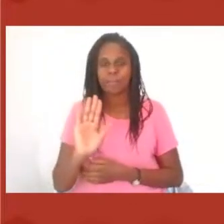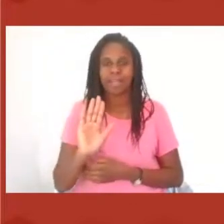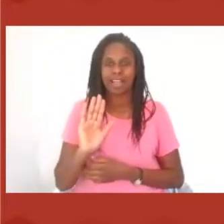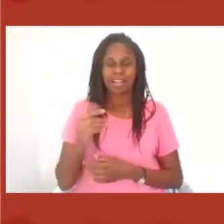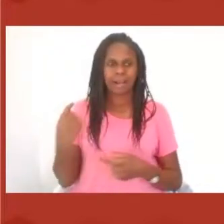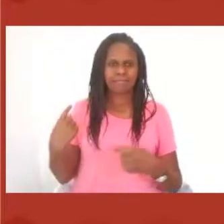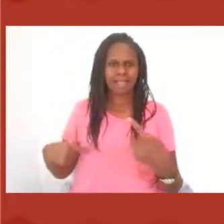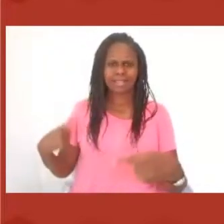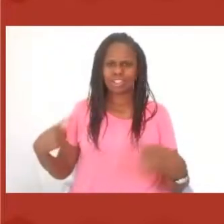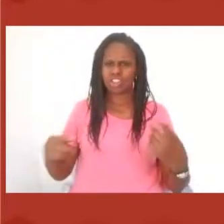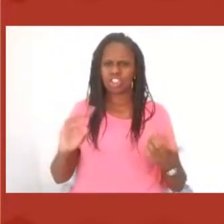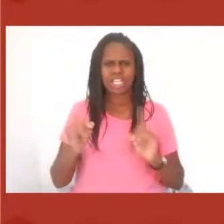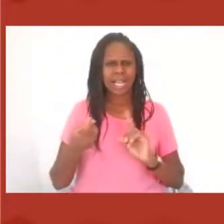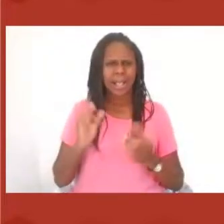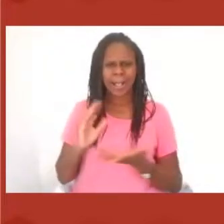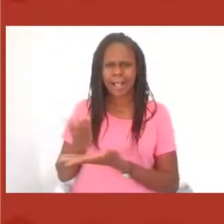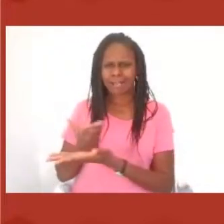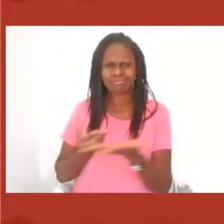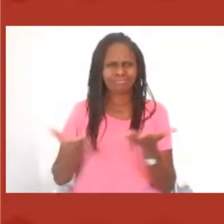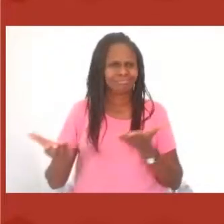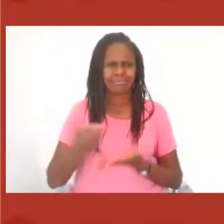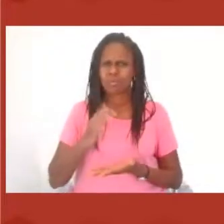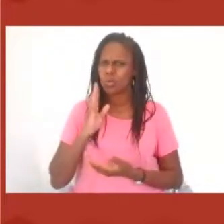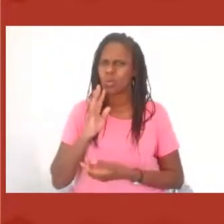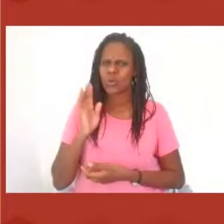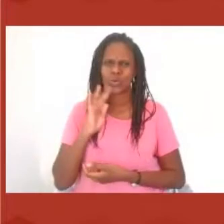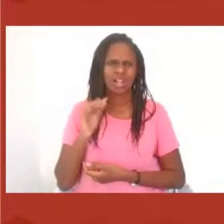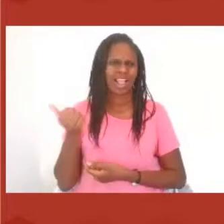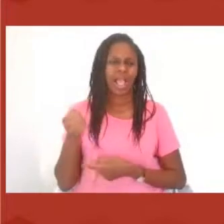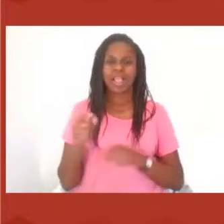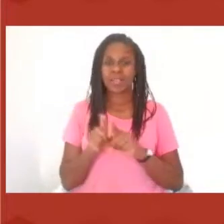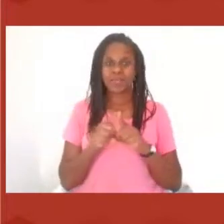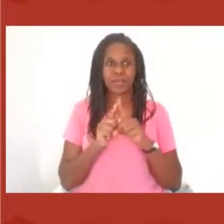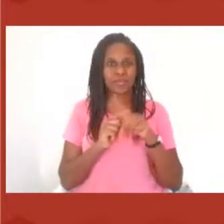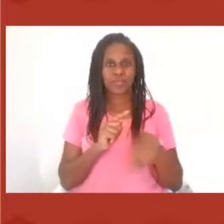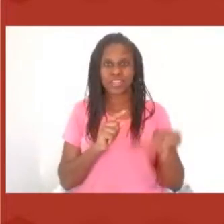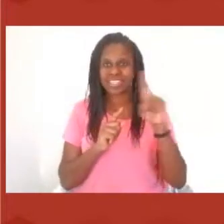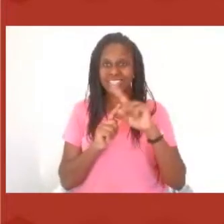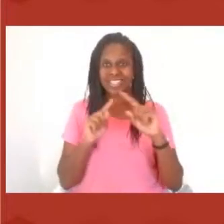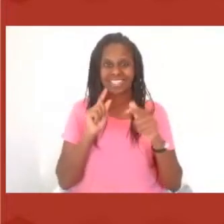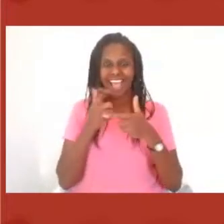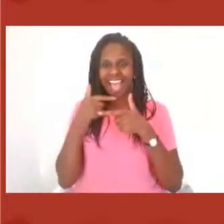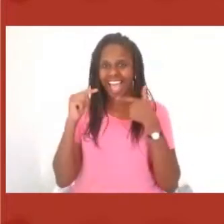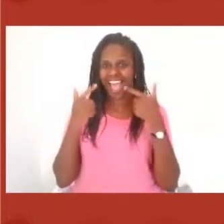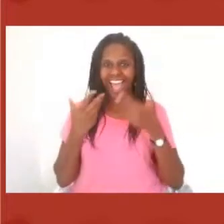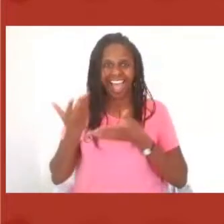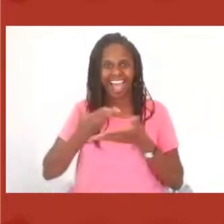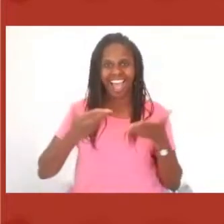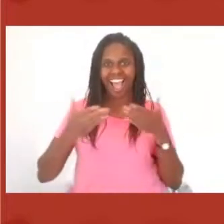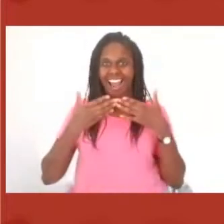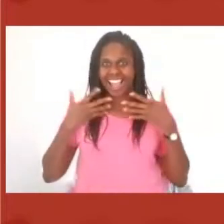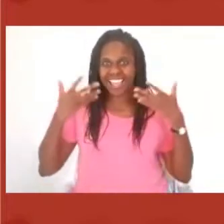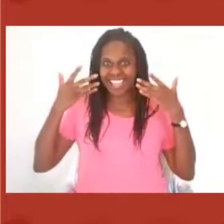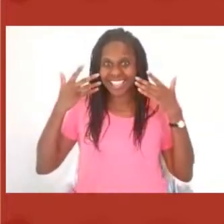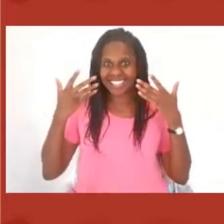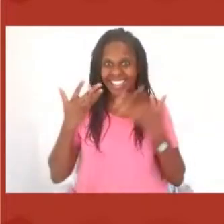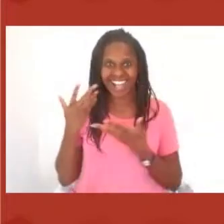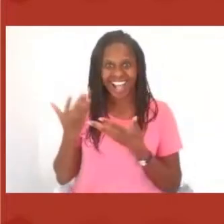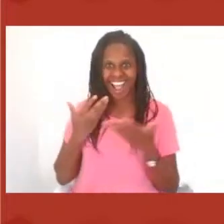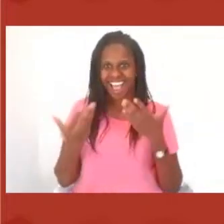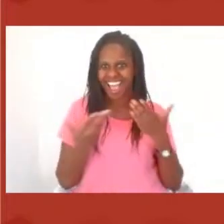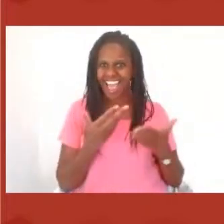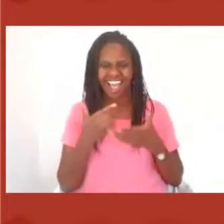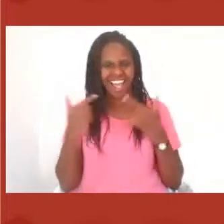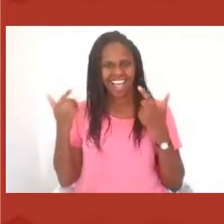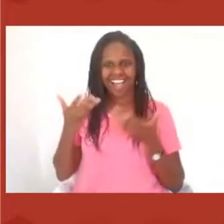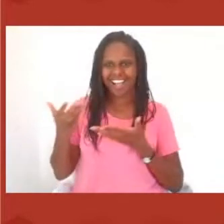muito legal, e outra vez, a descontração de vocês, né, e às vezes até a alegria, né,